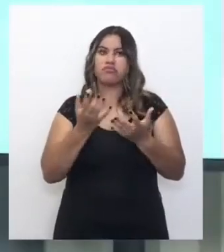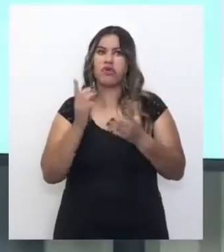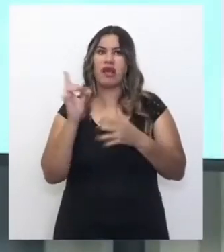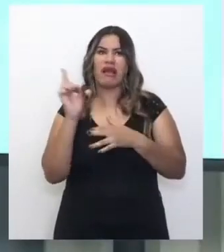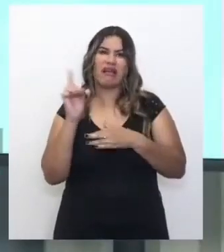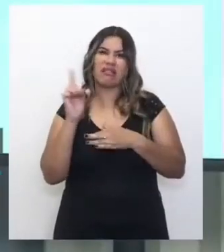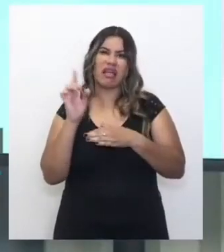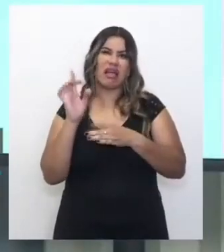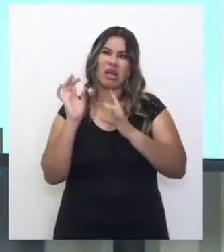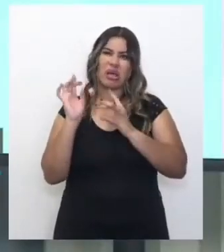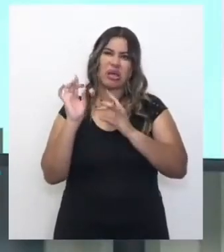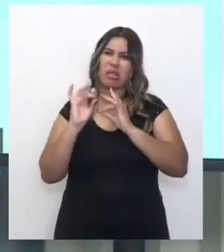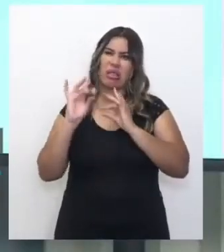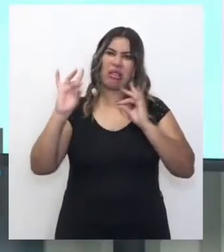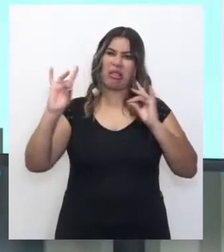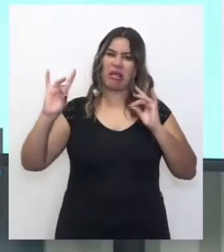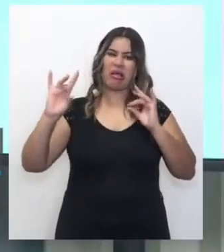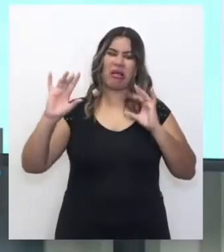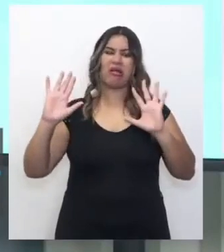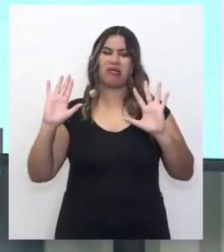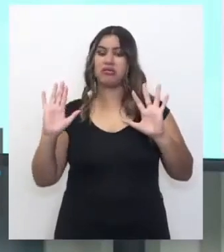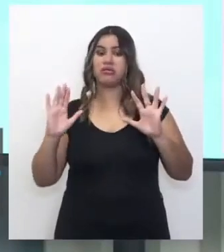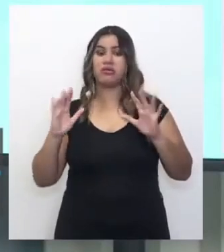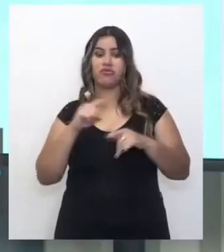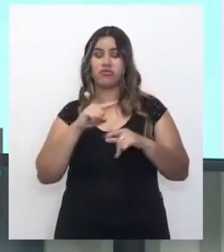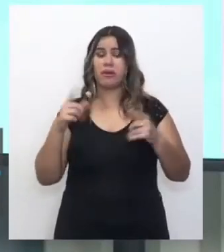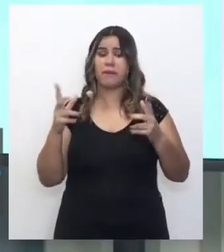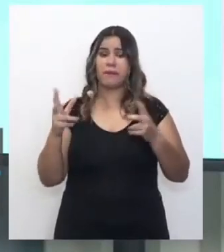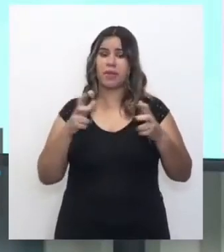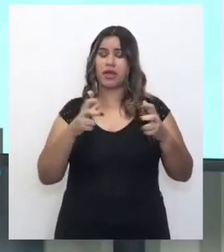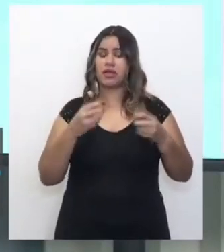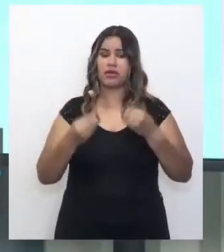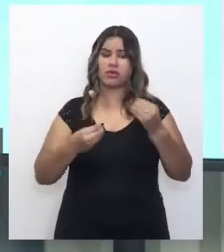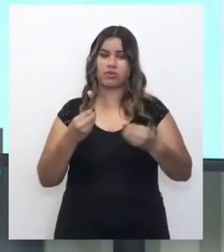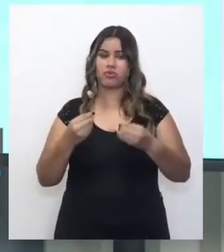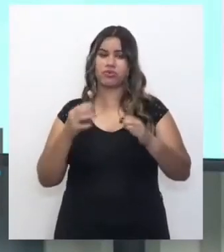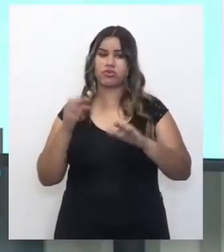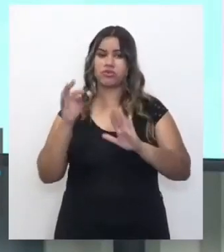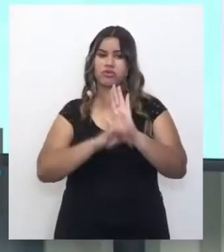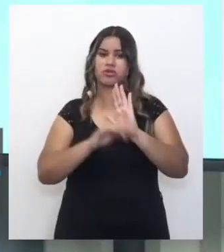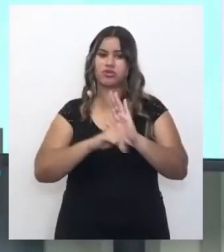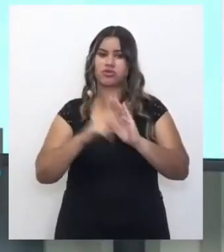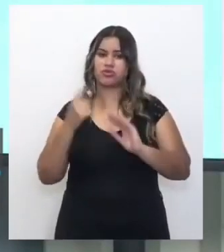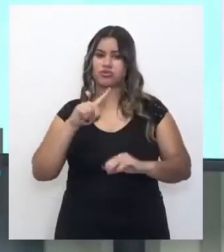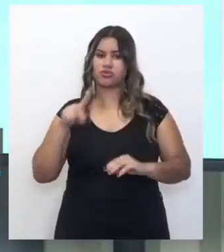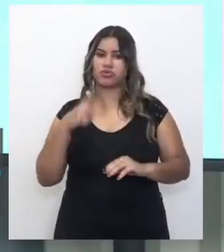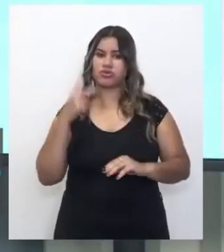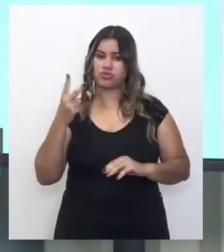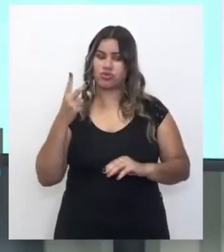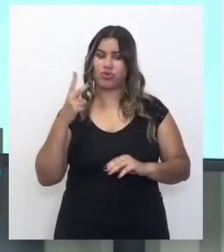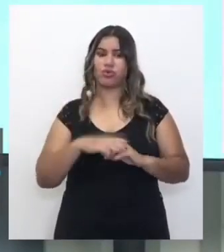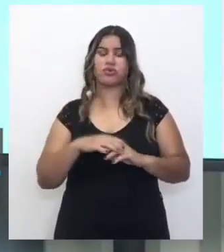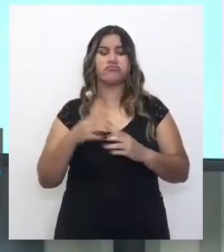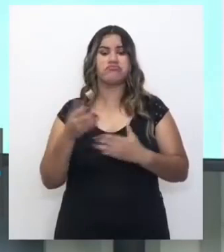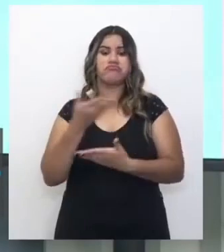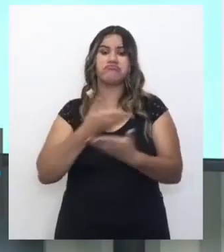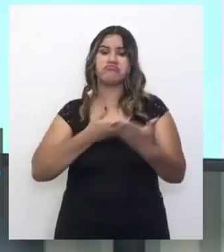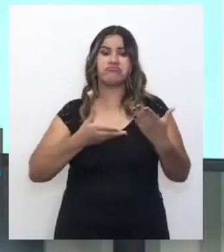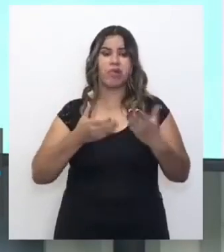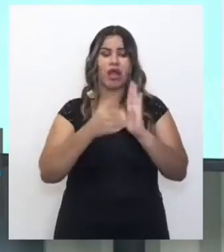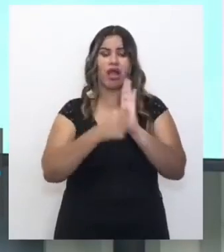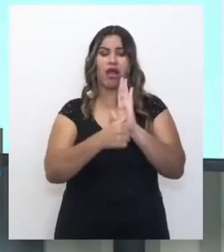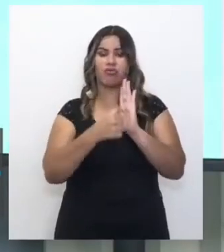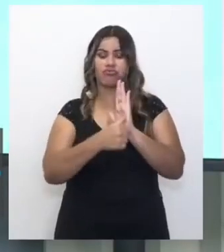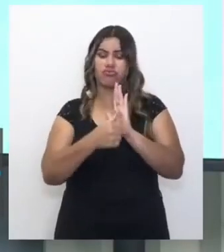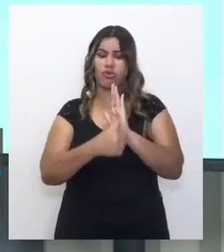muita proximidade, está simplesmente relatando? Como vocês percebem, tanto no texto 1 como no texto 2, qual tipo de relação que há entre o